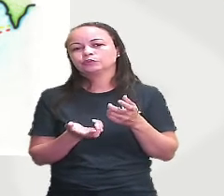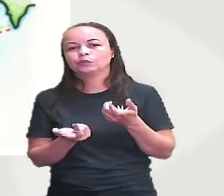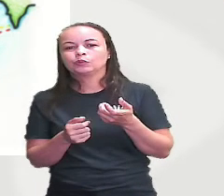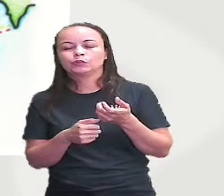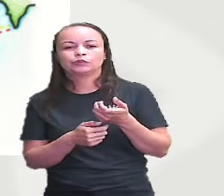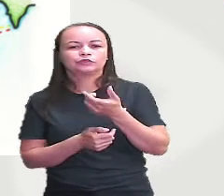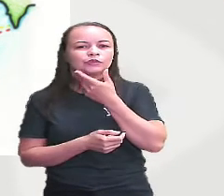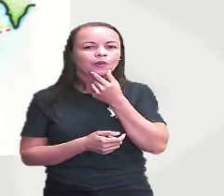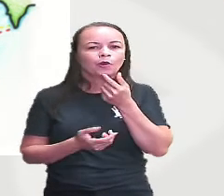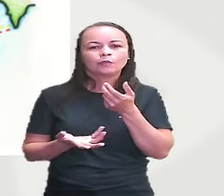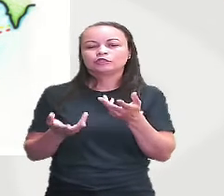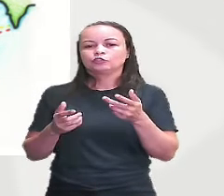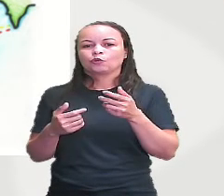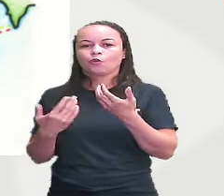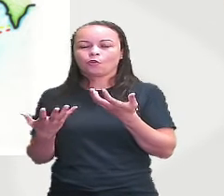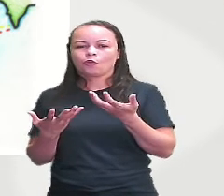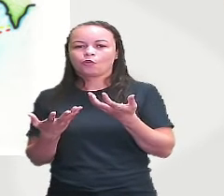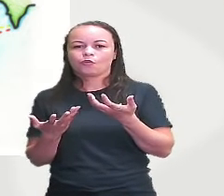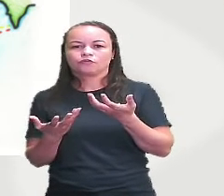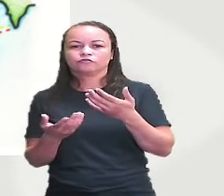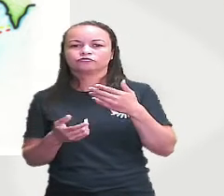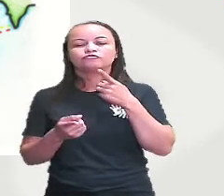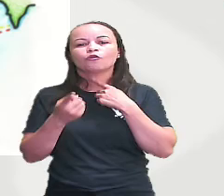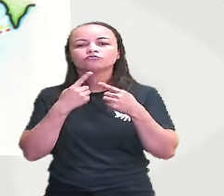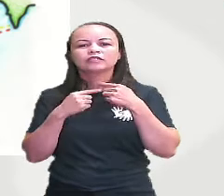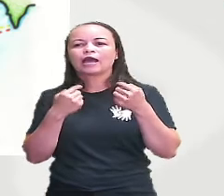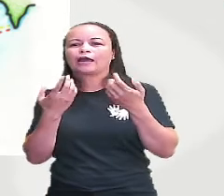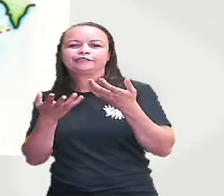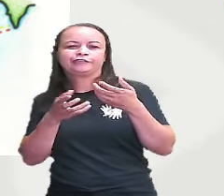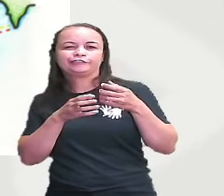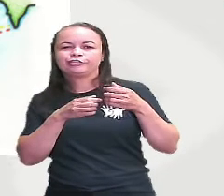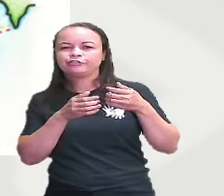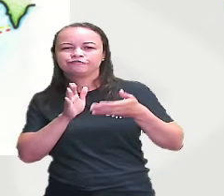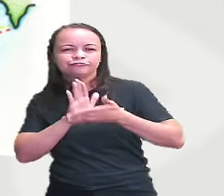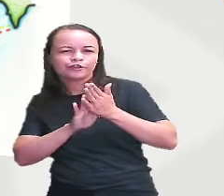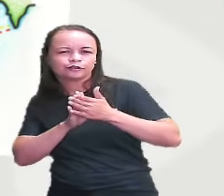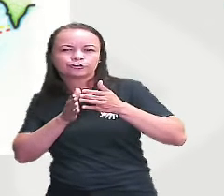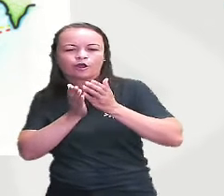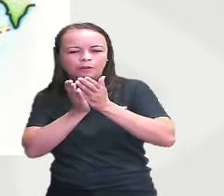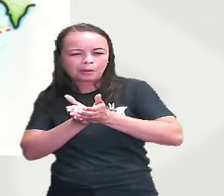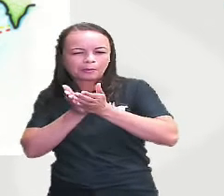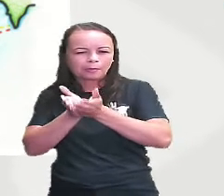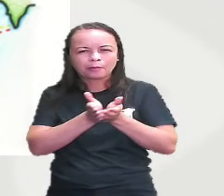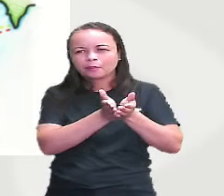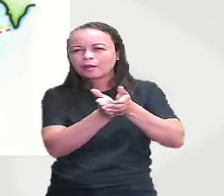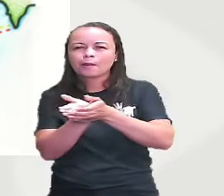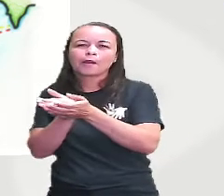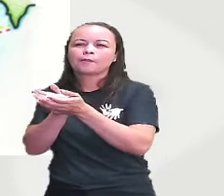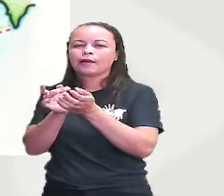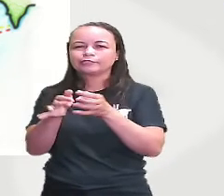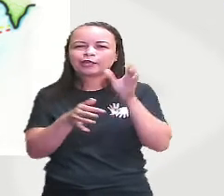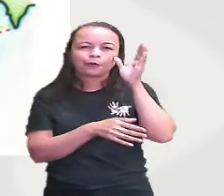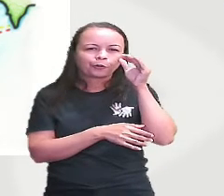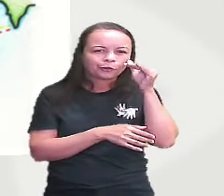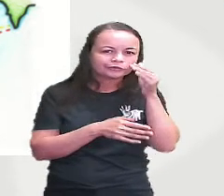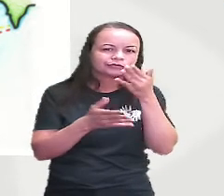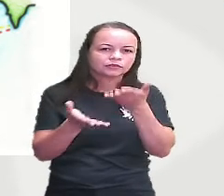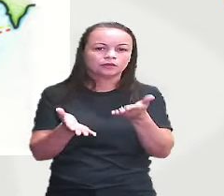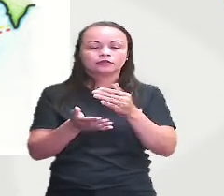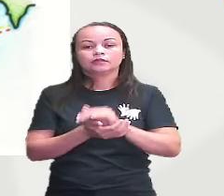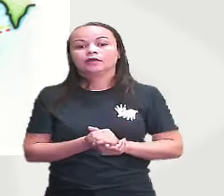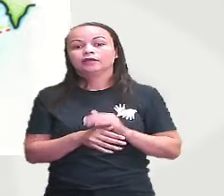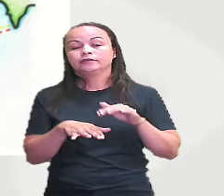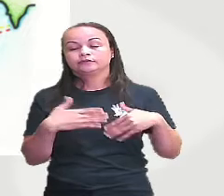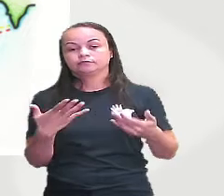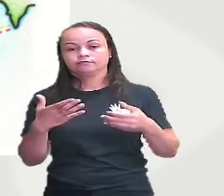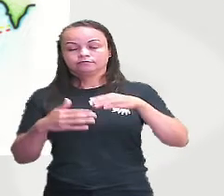espírito aventureiro, que tinham vontade de empreender, e aí eles fizeram, e também, gente, Portugal, ele ficava